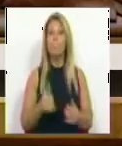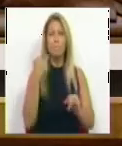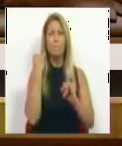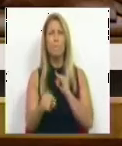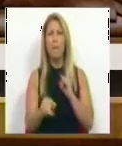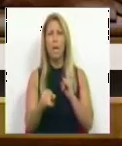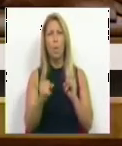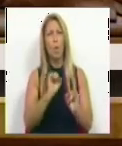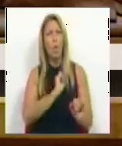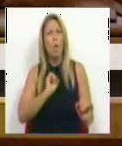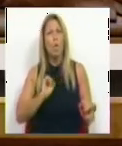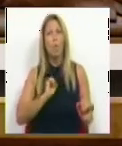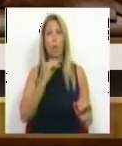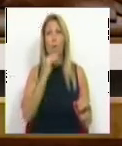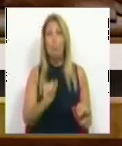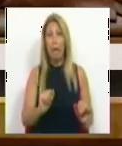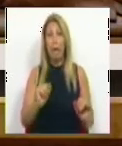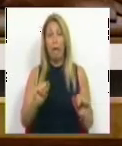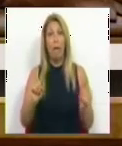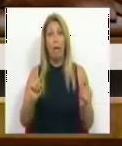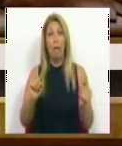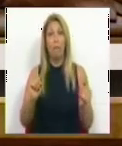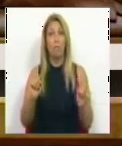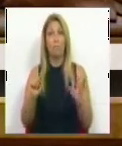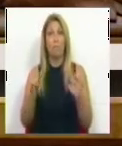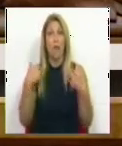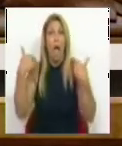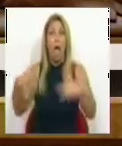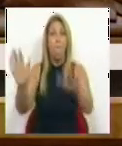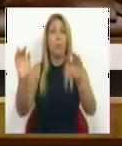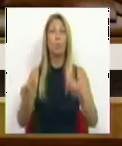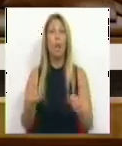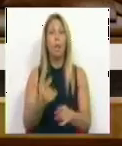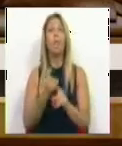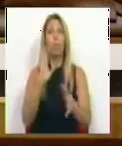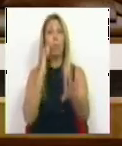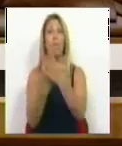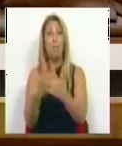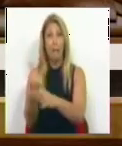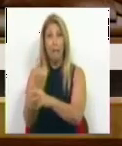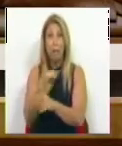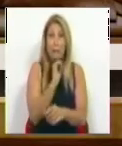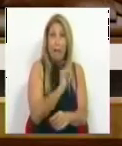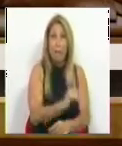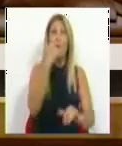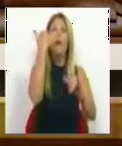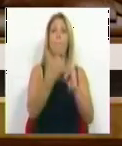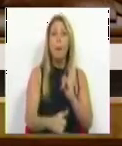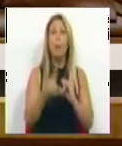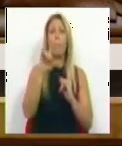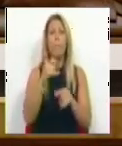os proprietários da terra abandonada, porque lhes colocam os seus pertences em risco, mas é um perigo para os vizinhos e para